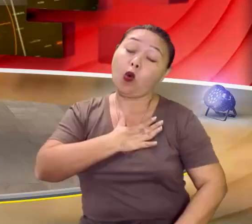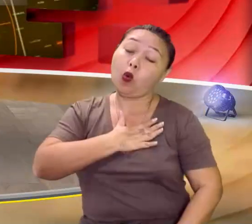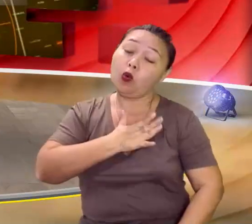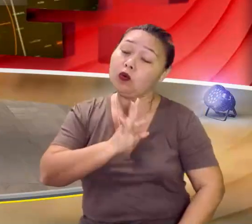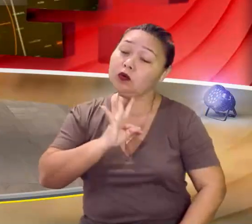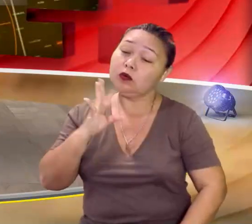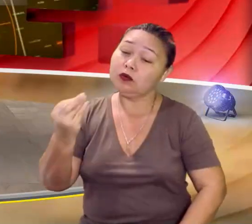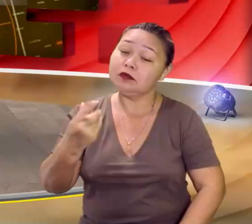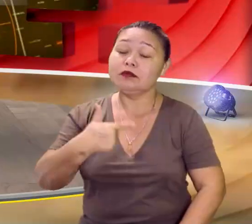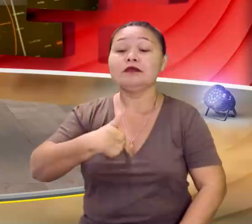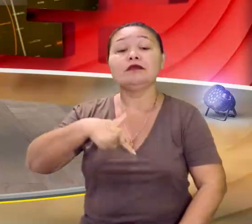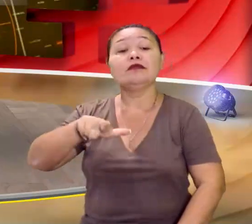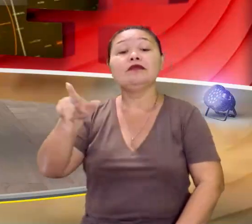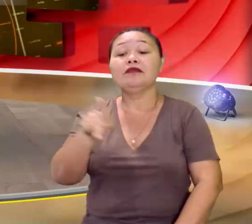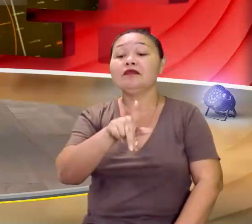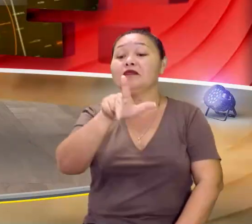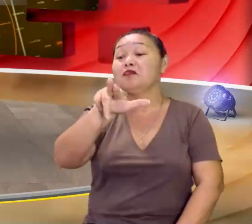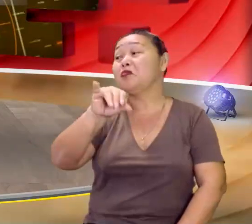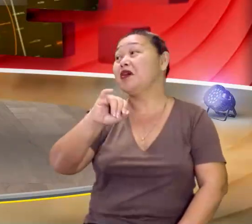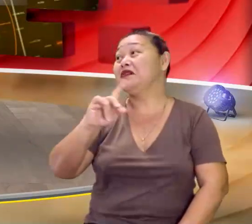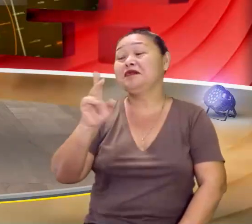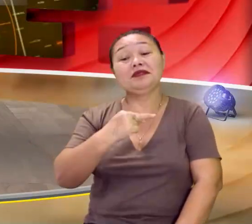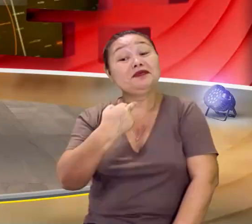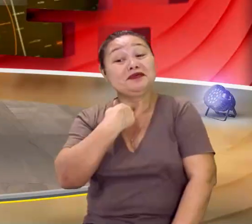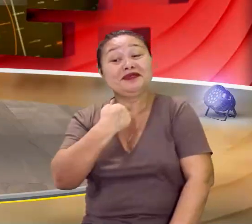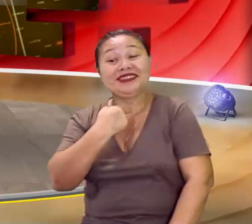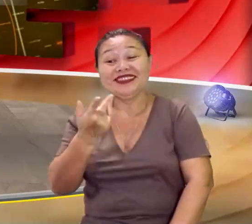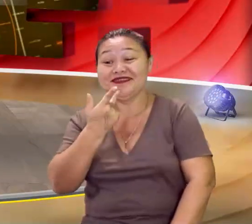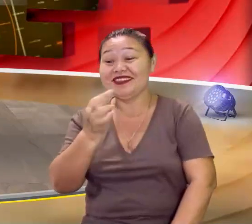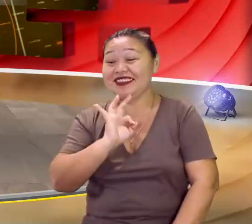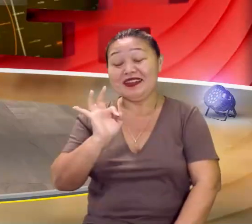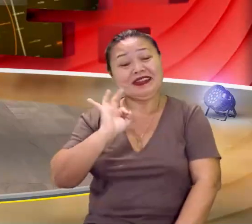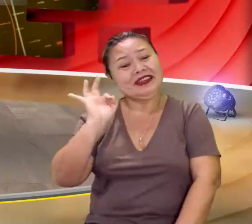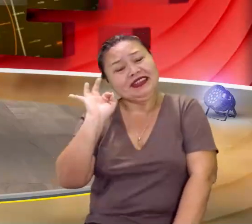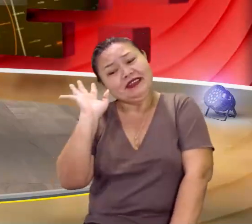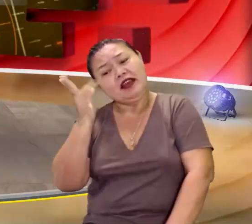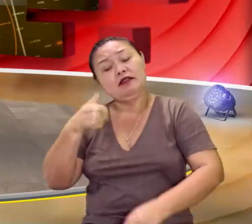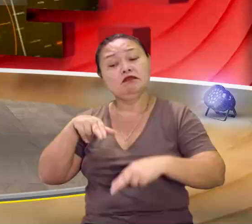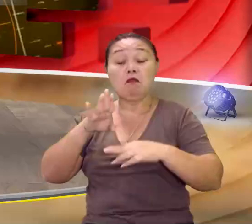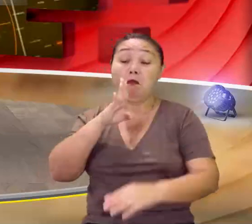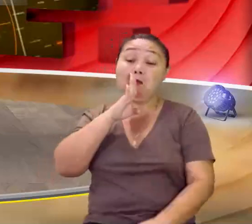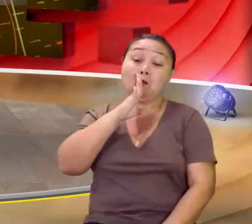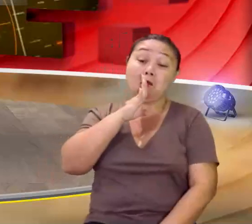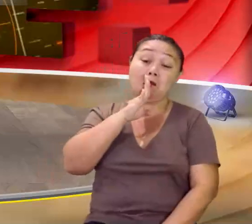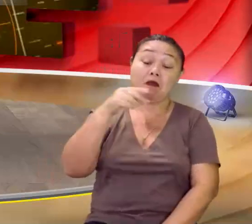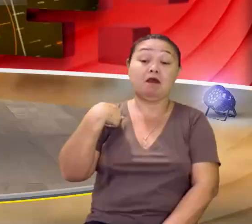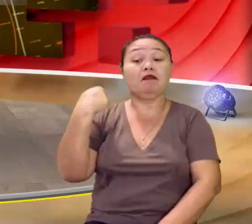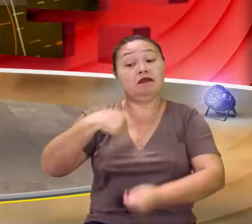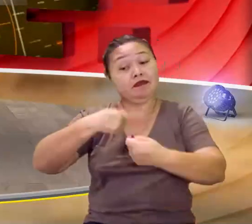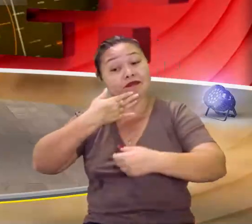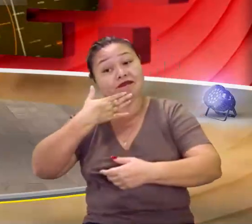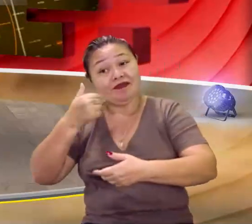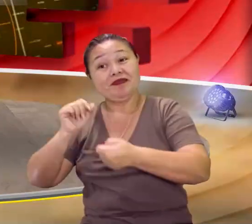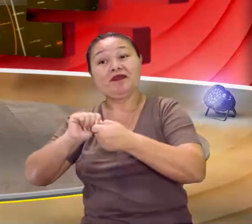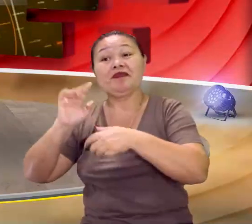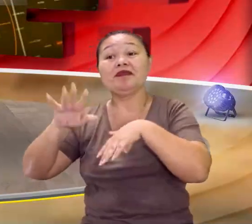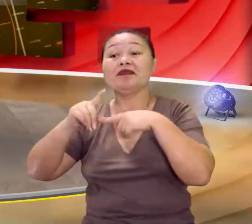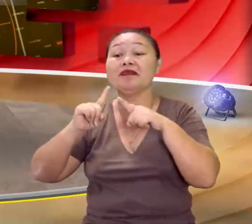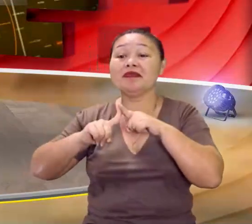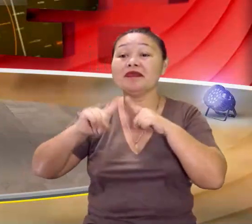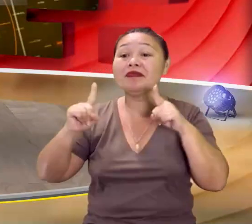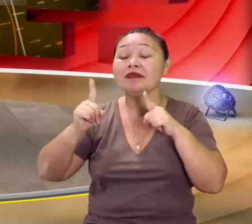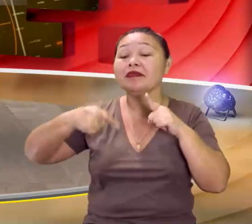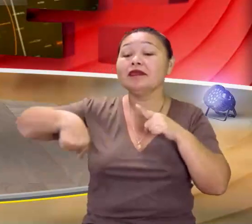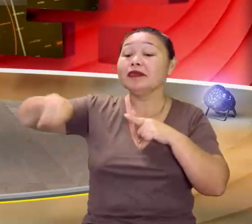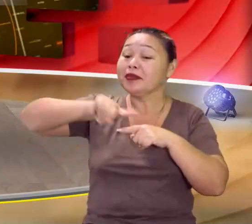Gosto. A professora Lúcia não pode dizer o mesmo, né? A professora Lúcia é meio sedentária, estou precisando melhorar essa parte aí. Mas e